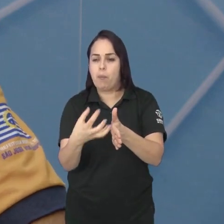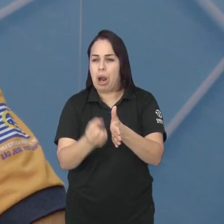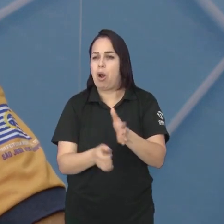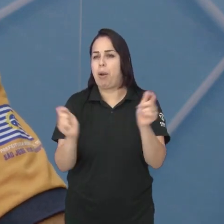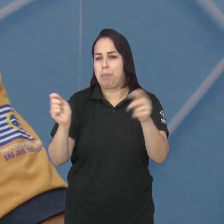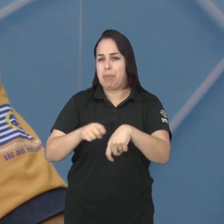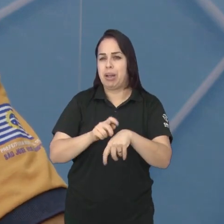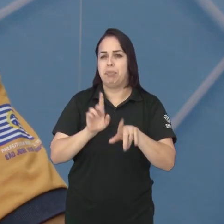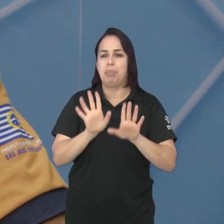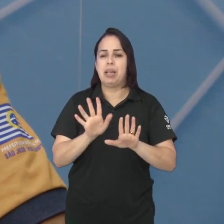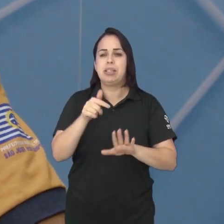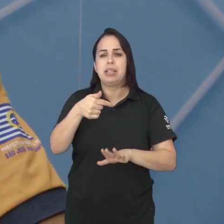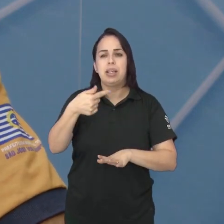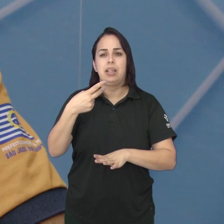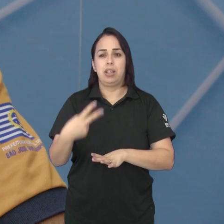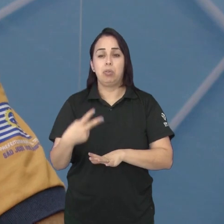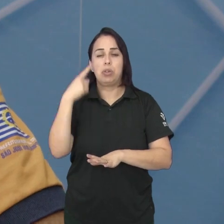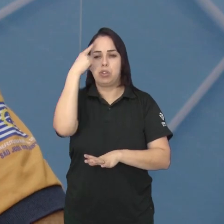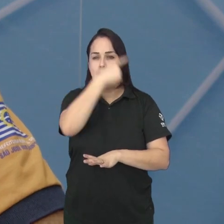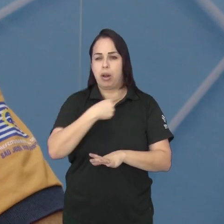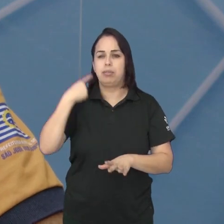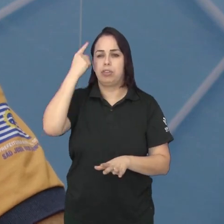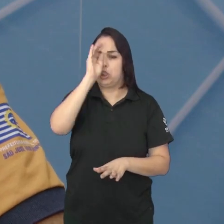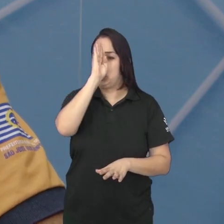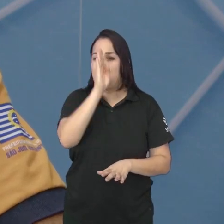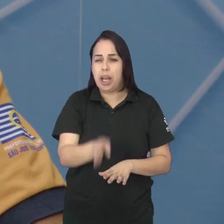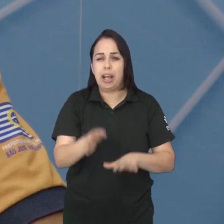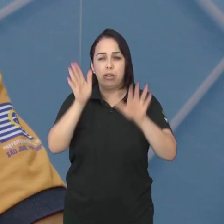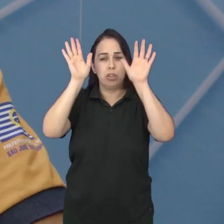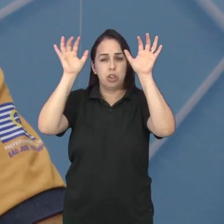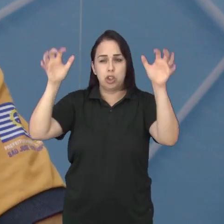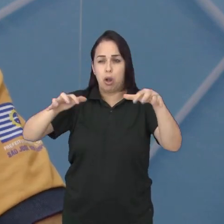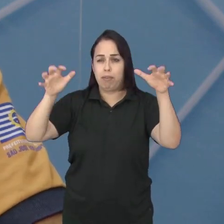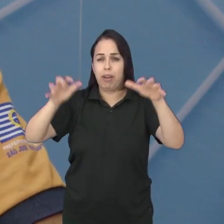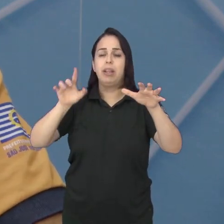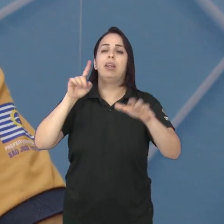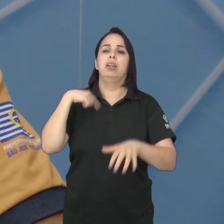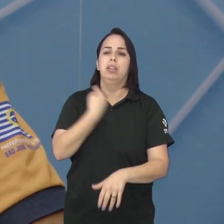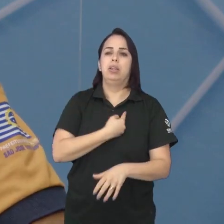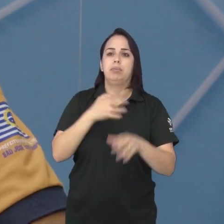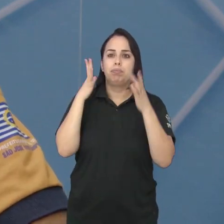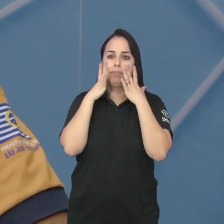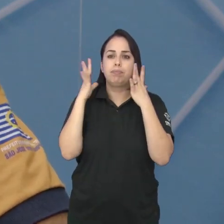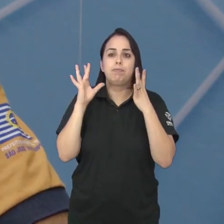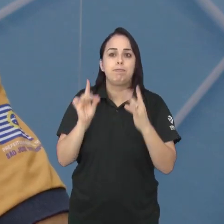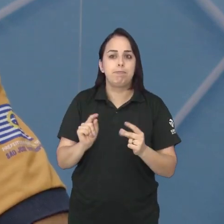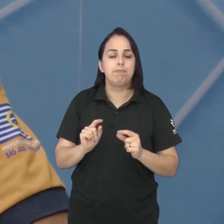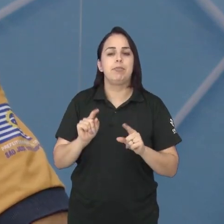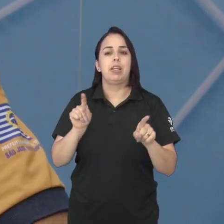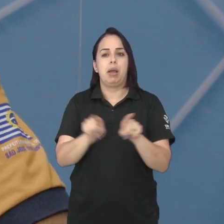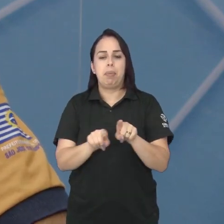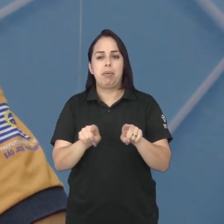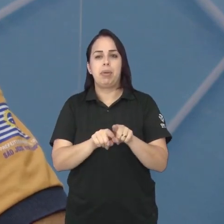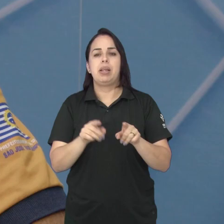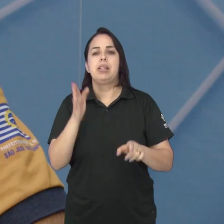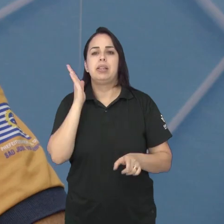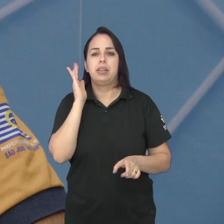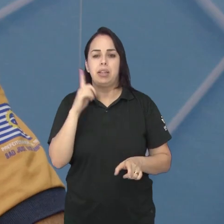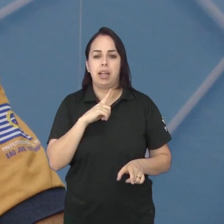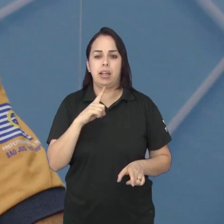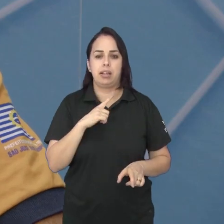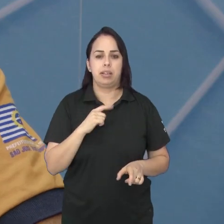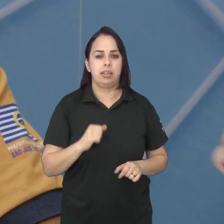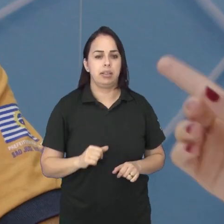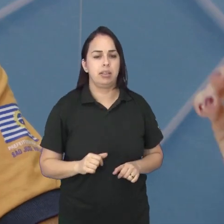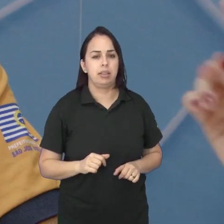dias, dessas 72 horas, com chuvas constantes, então nós temos o controle nas regiões da cidade. Então nós temos vários pluviômetros